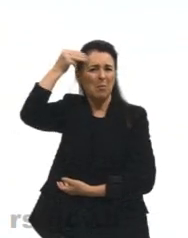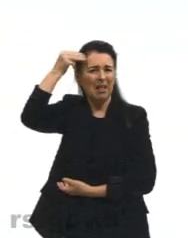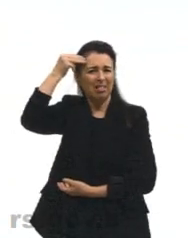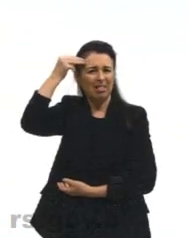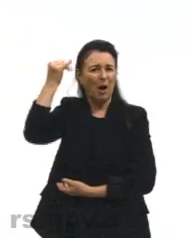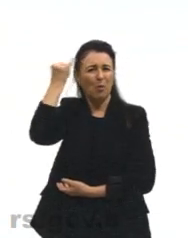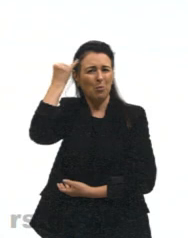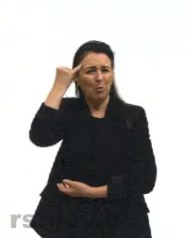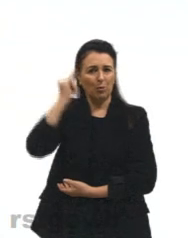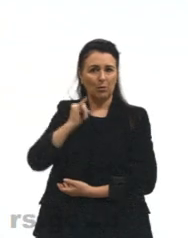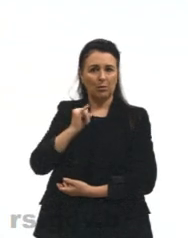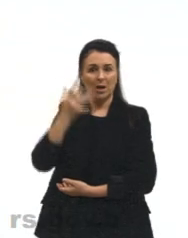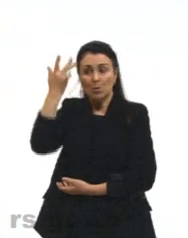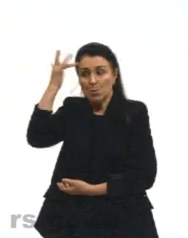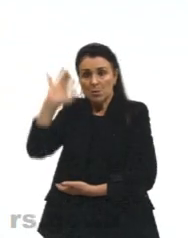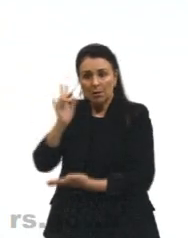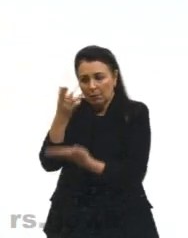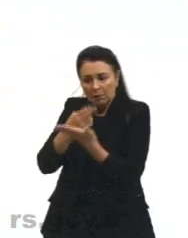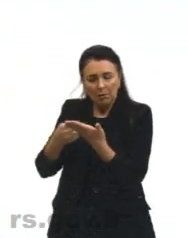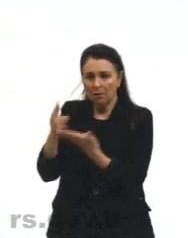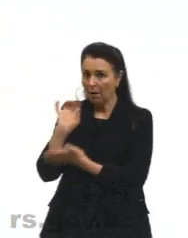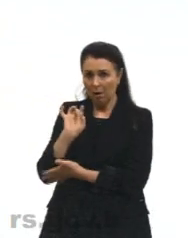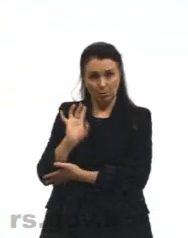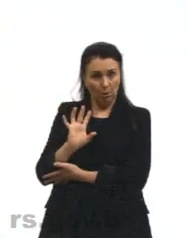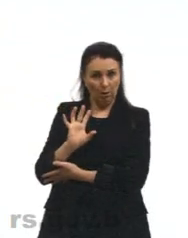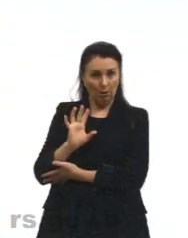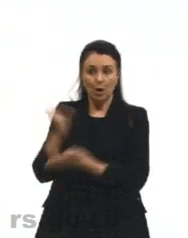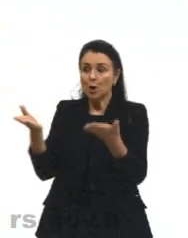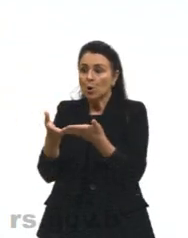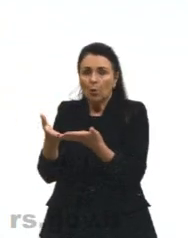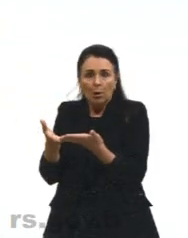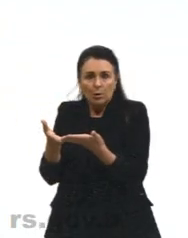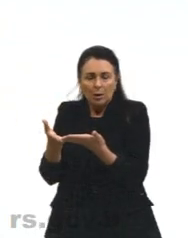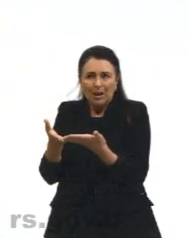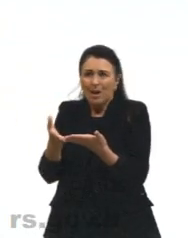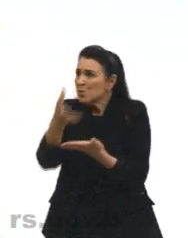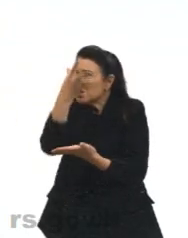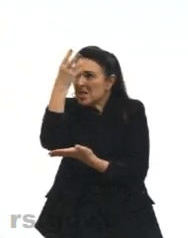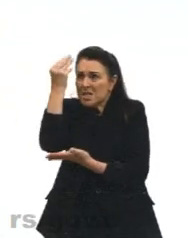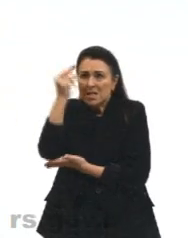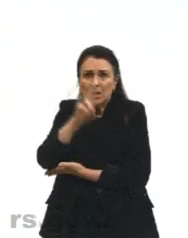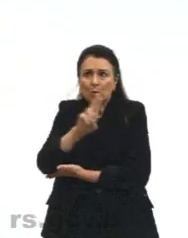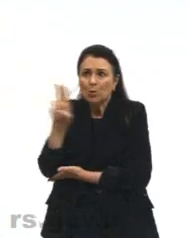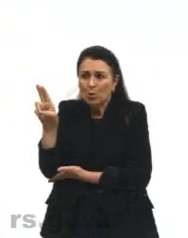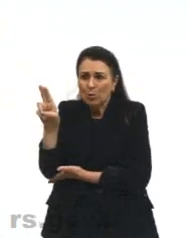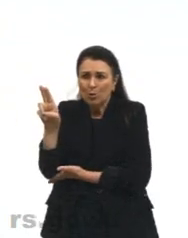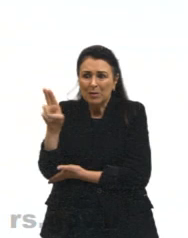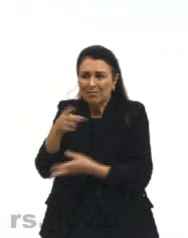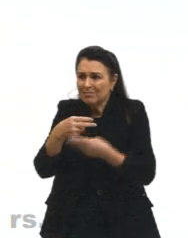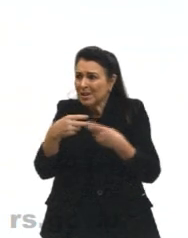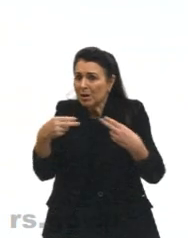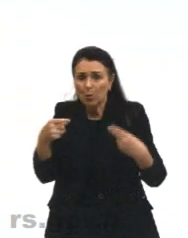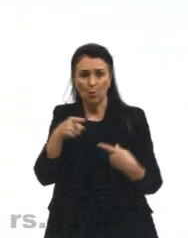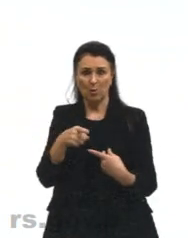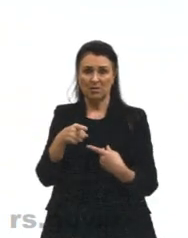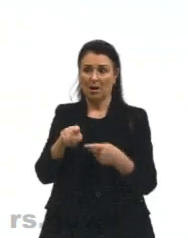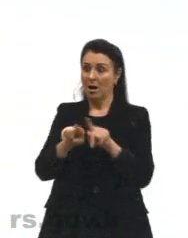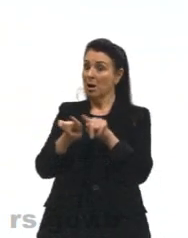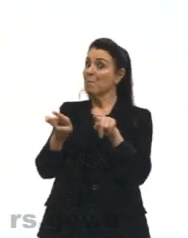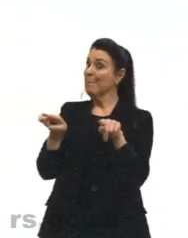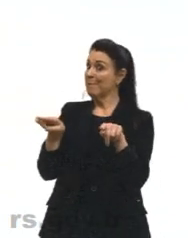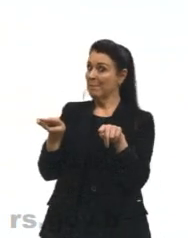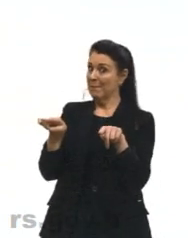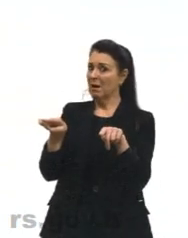não sei desenhar só isso E hoje por acaso me esqueci o nome desse raio mas fora